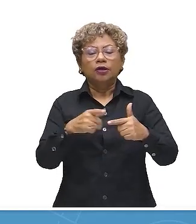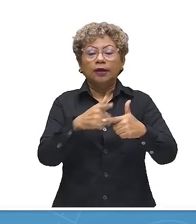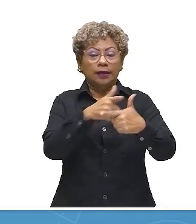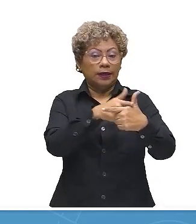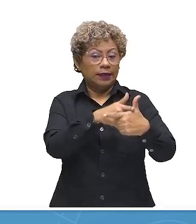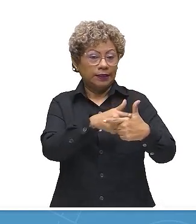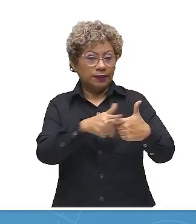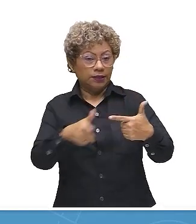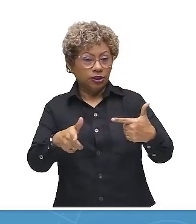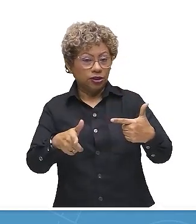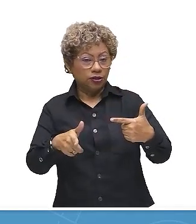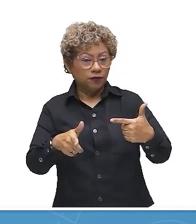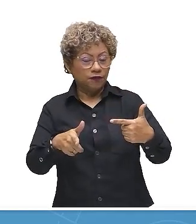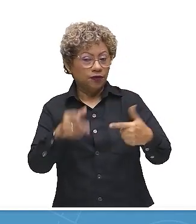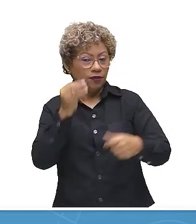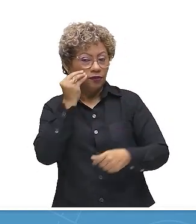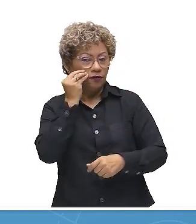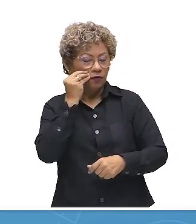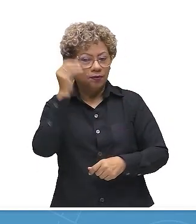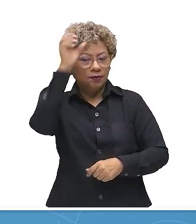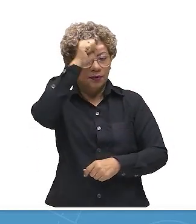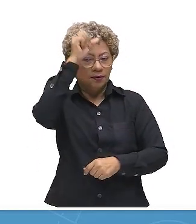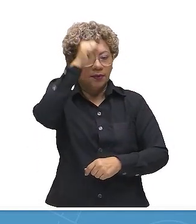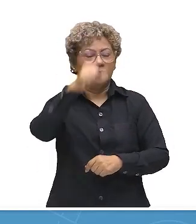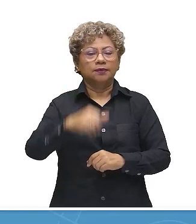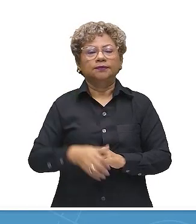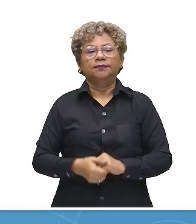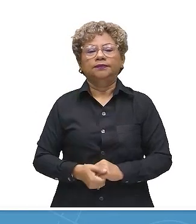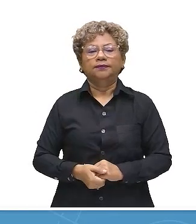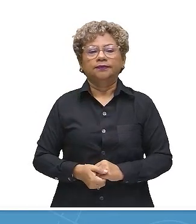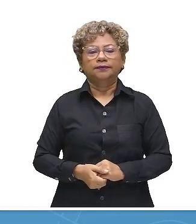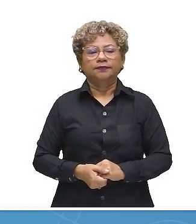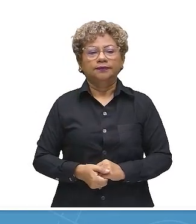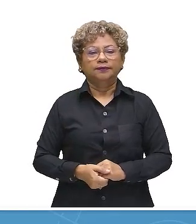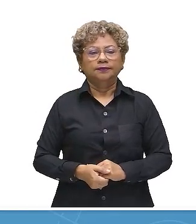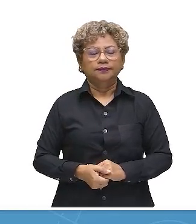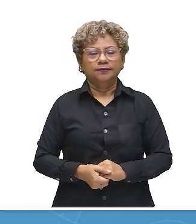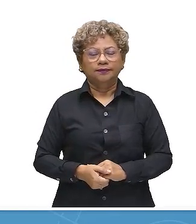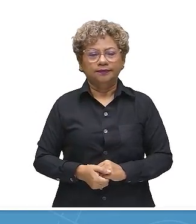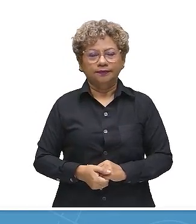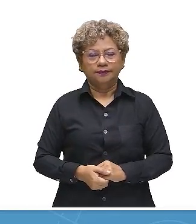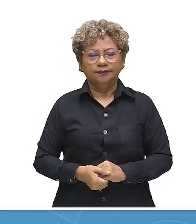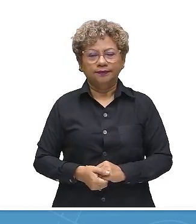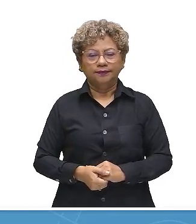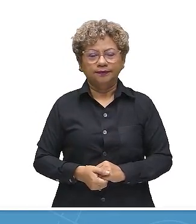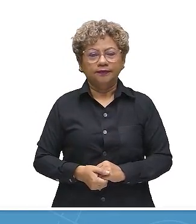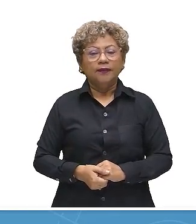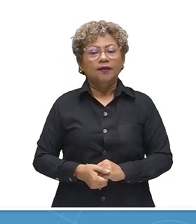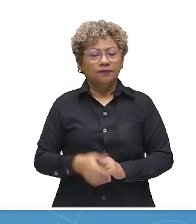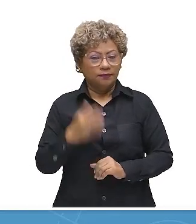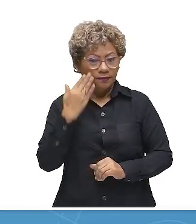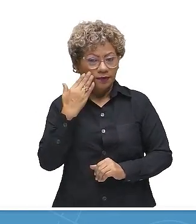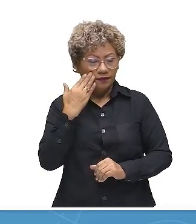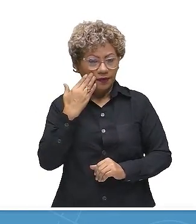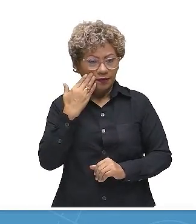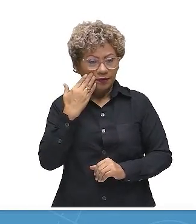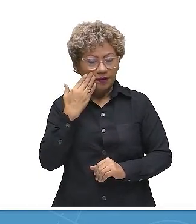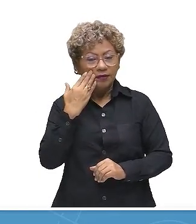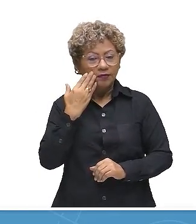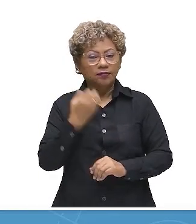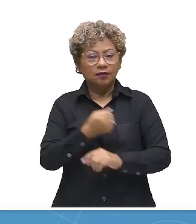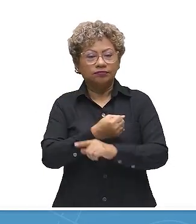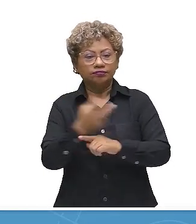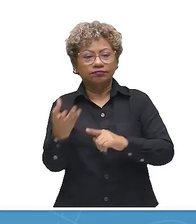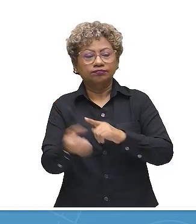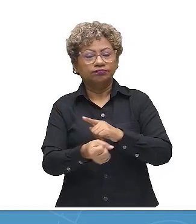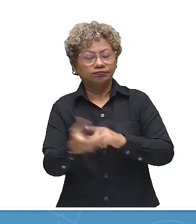de duas formas. Olha só, a gente vai ver aqui dessa forma indireta. A gente tem aqui a fração 8